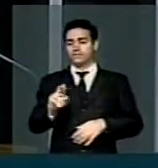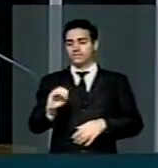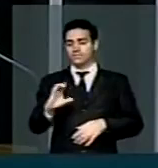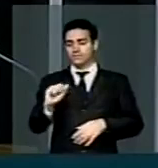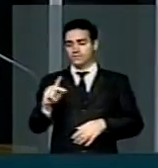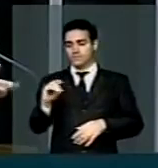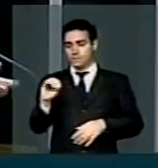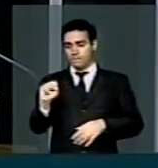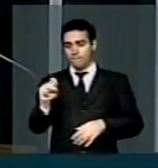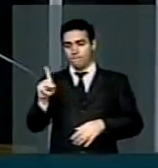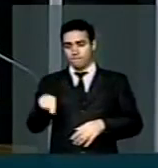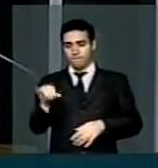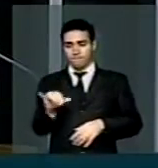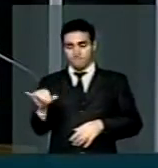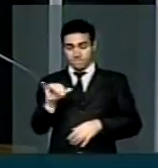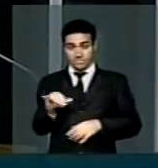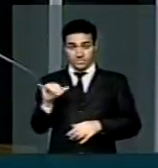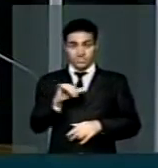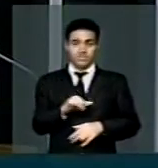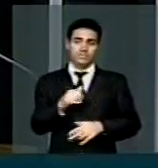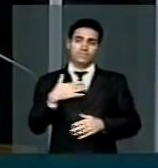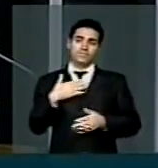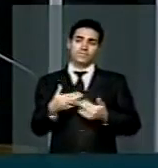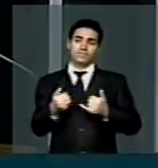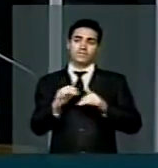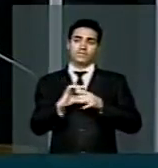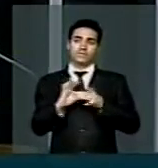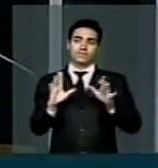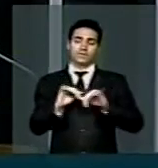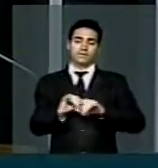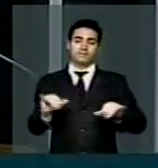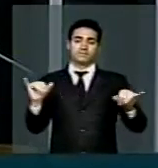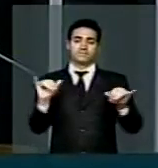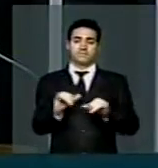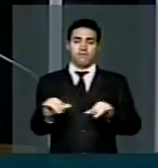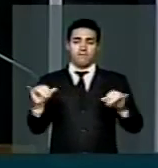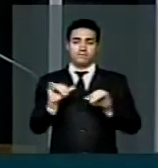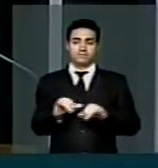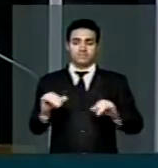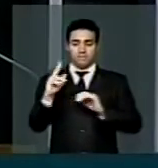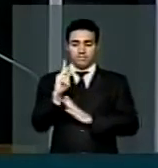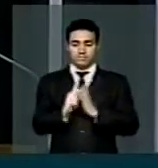importante para o país. Eu peço, presidente, que Vossa Excelência autorize a publicação desse